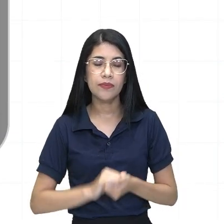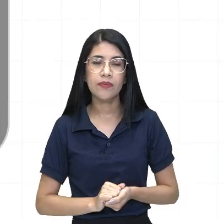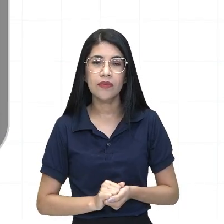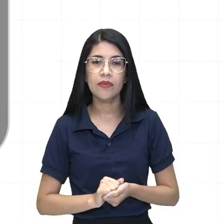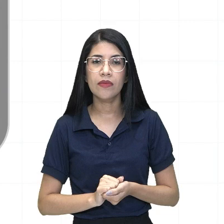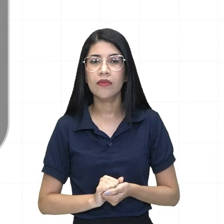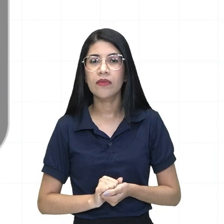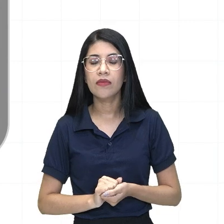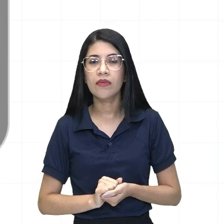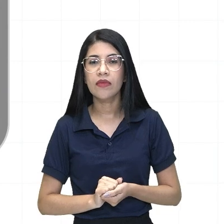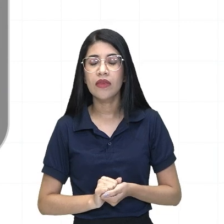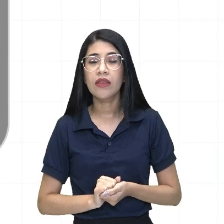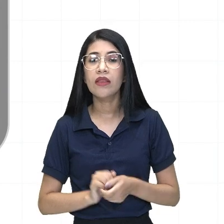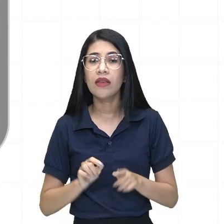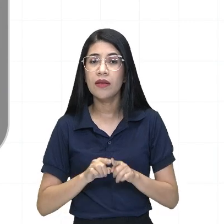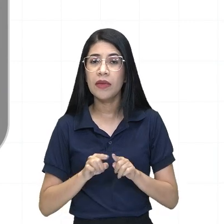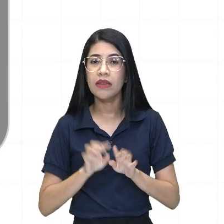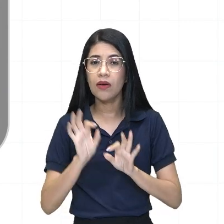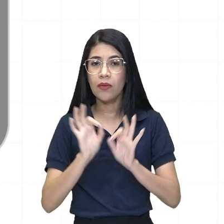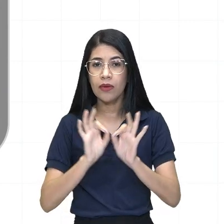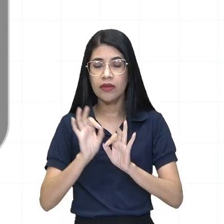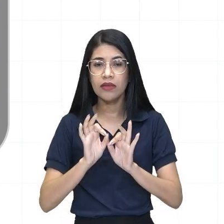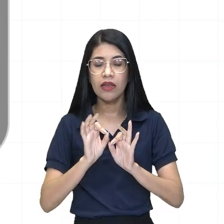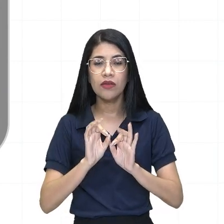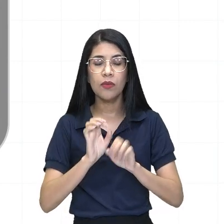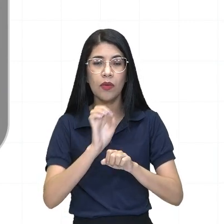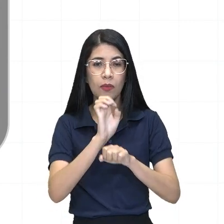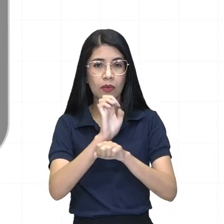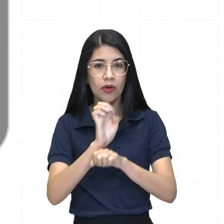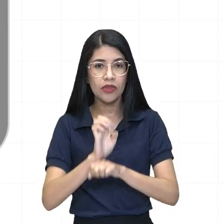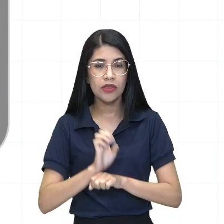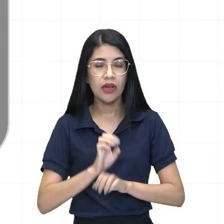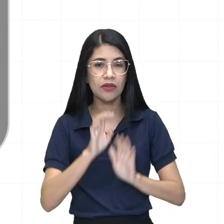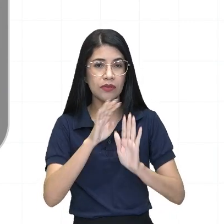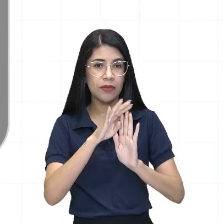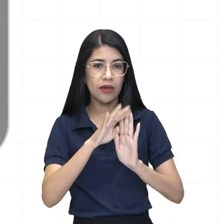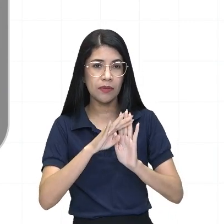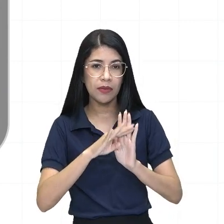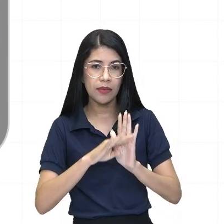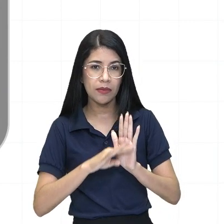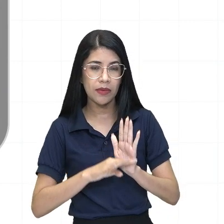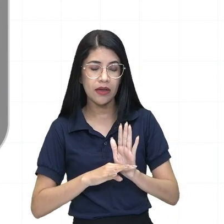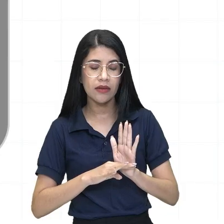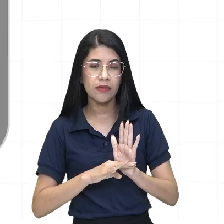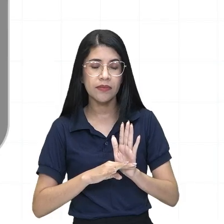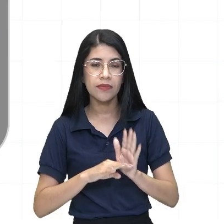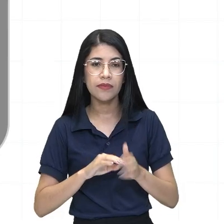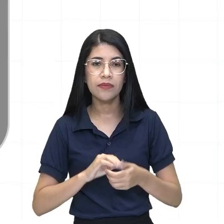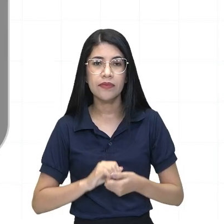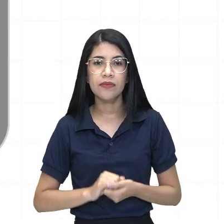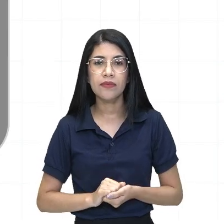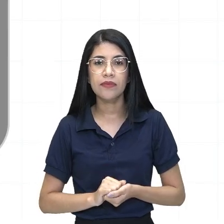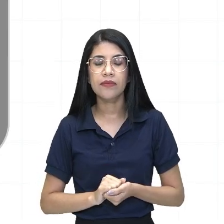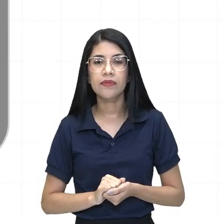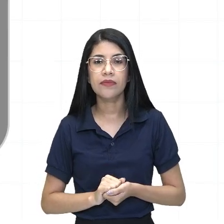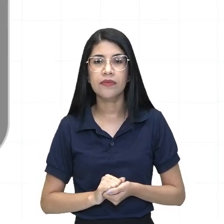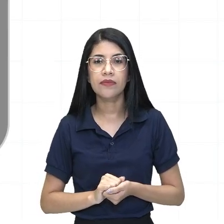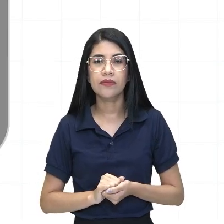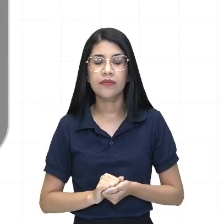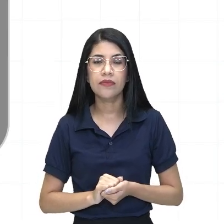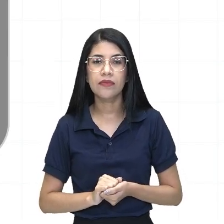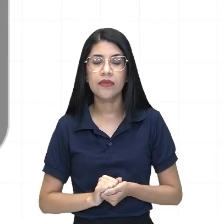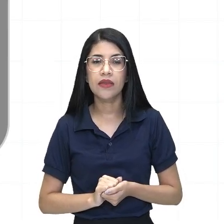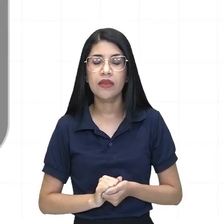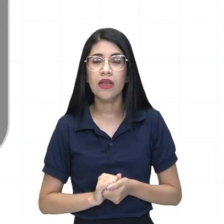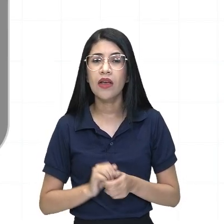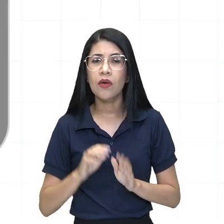Paulo? Por estado, né? Pelo Acre, Amazônia, Amapá, Maranhão, Mato Grosso, Pará, Rondônia, Roraima e Tocantins. São os estados